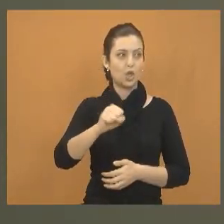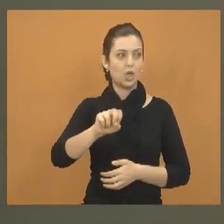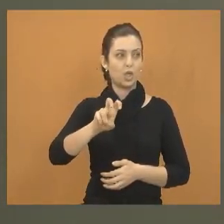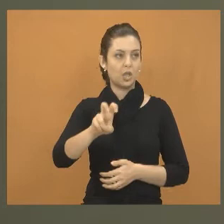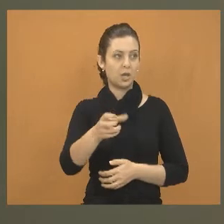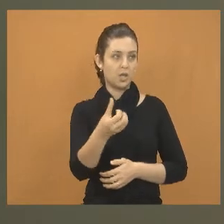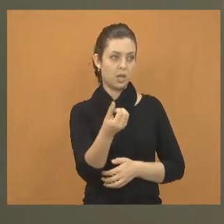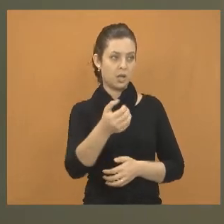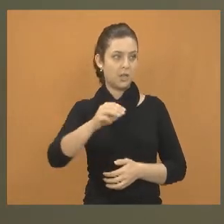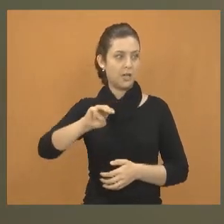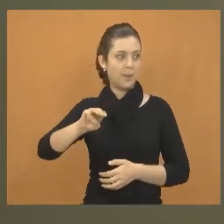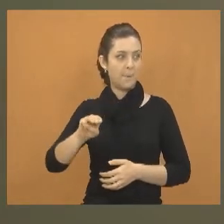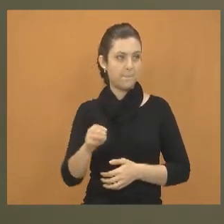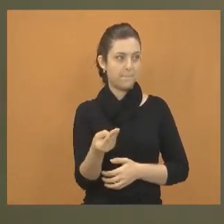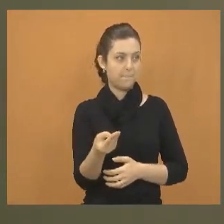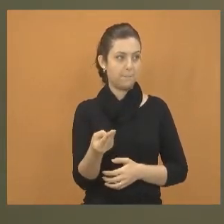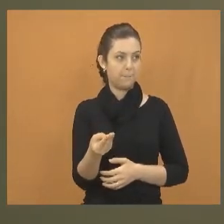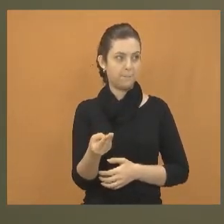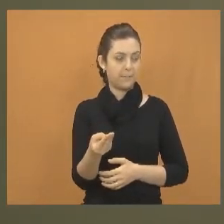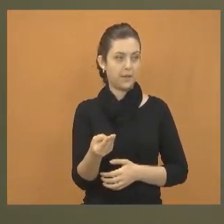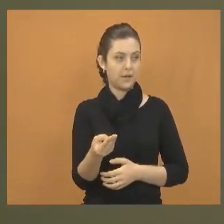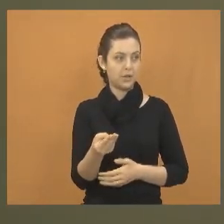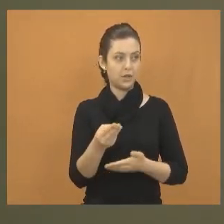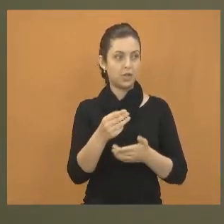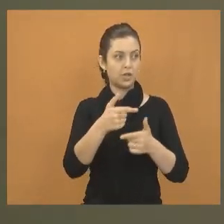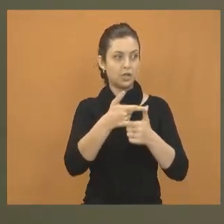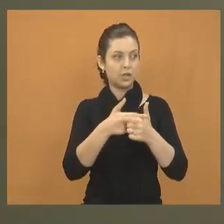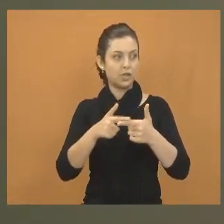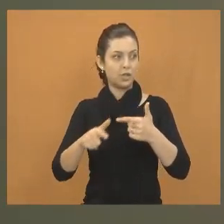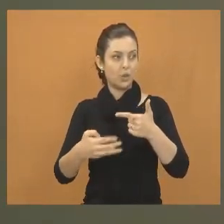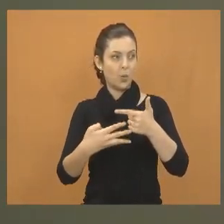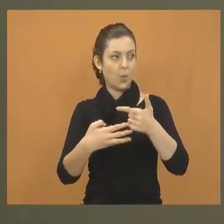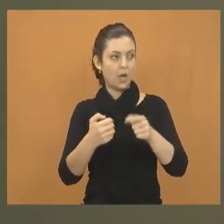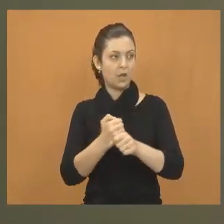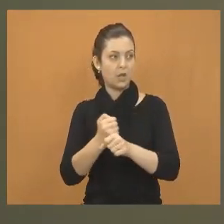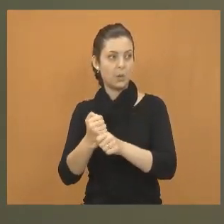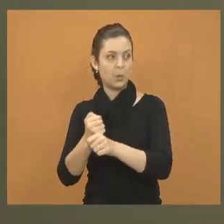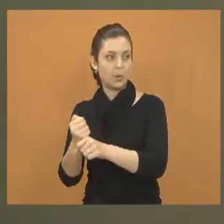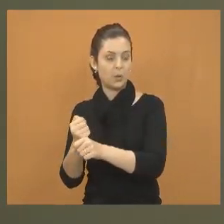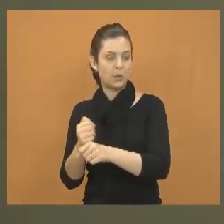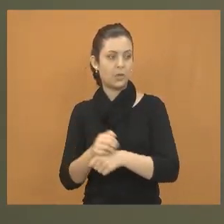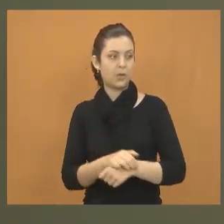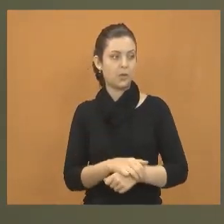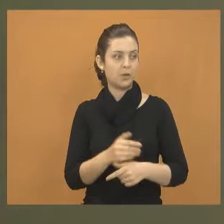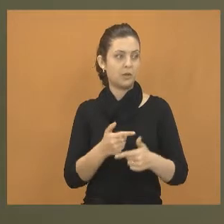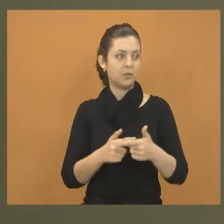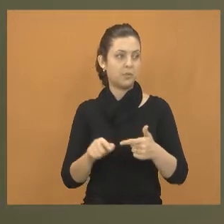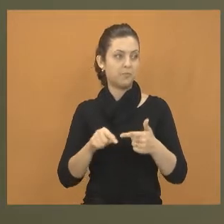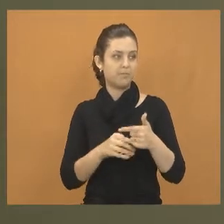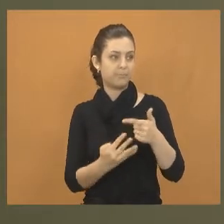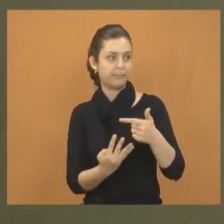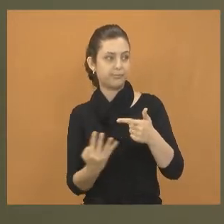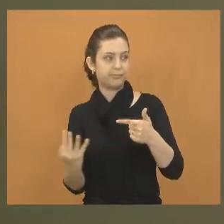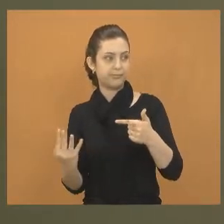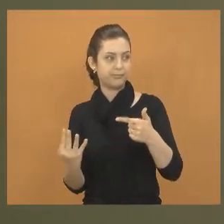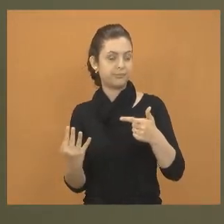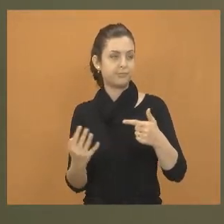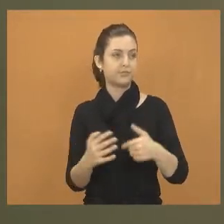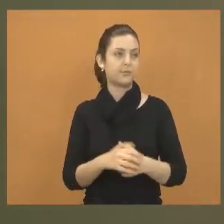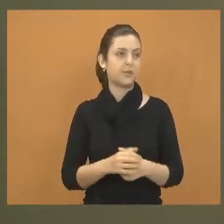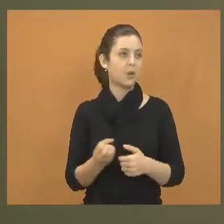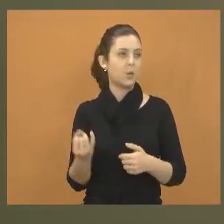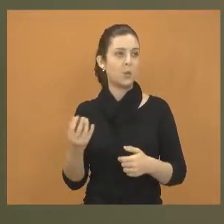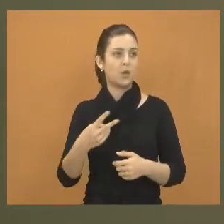856 milhões, tá? Divididos nos 4 anos, tá? Olha quanto é que vai